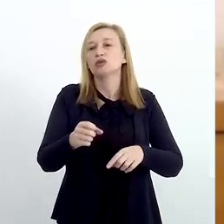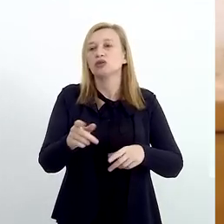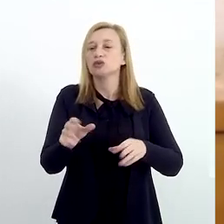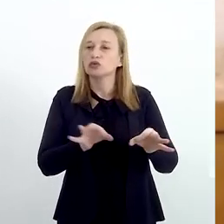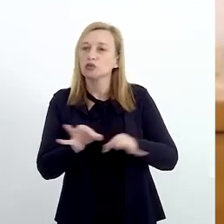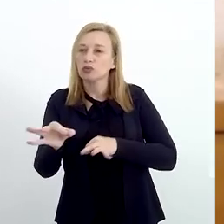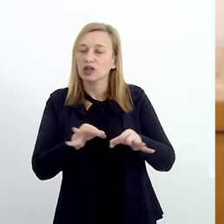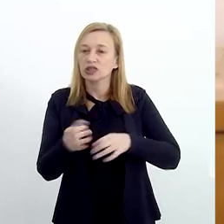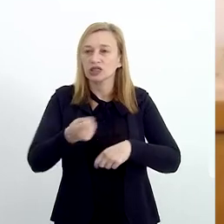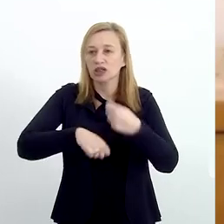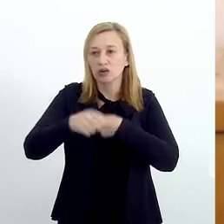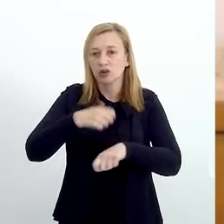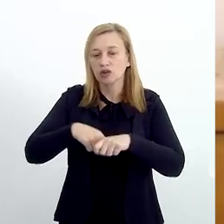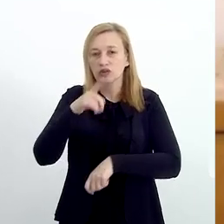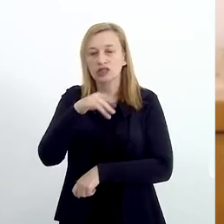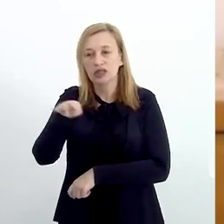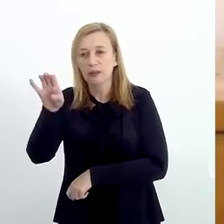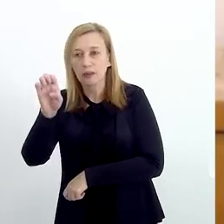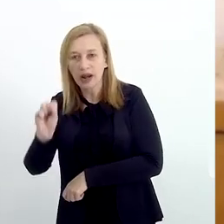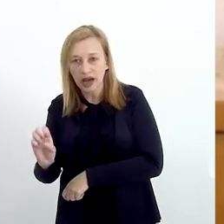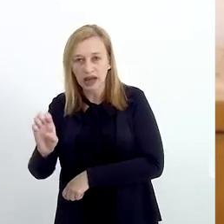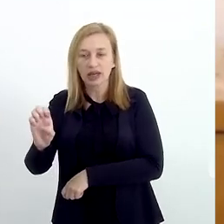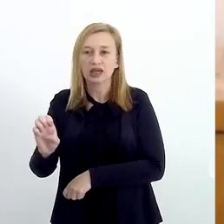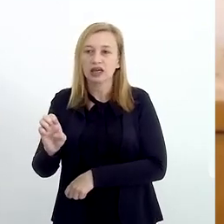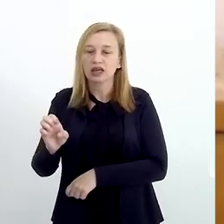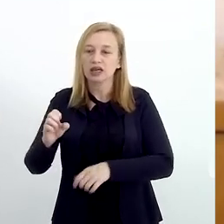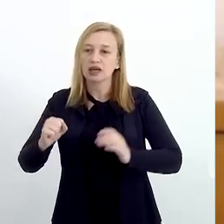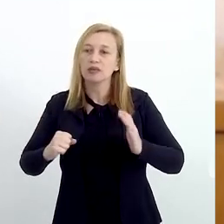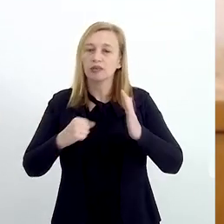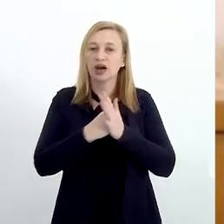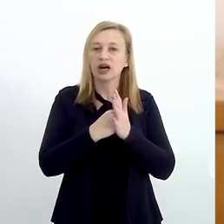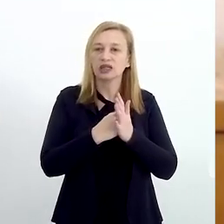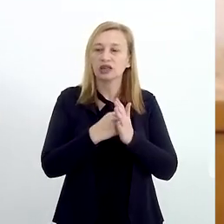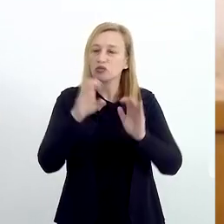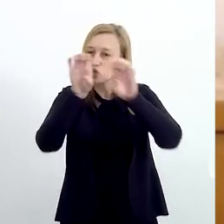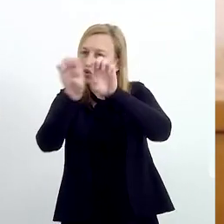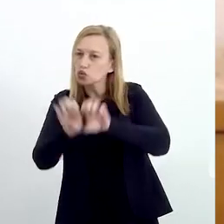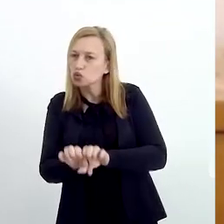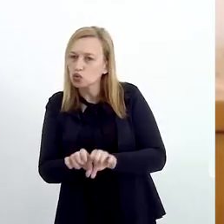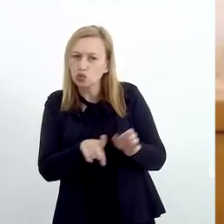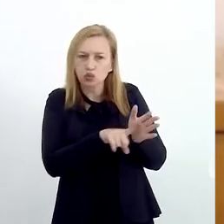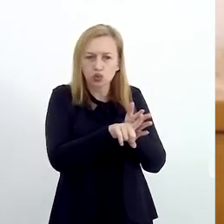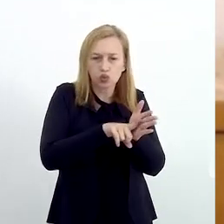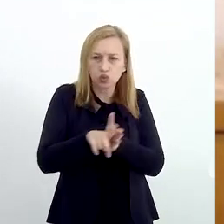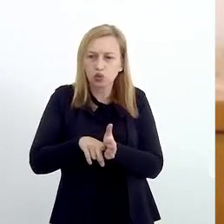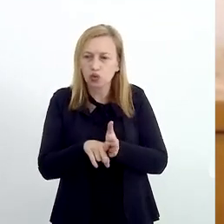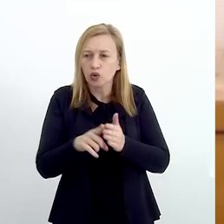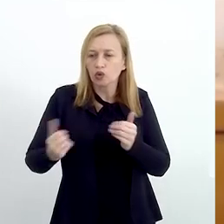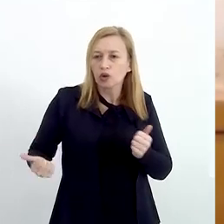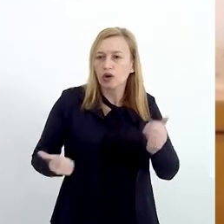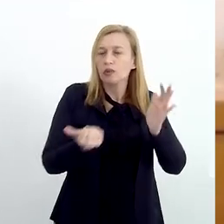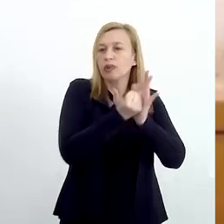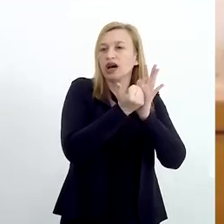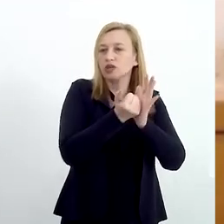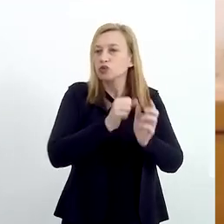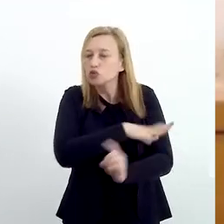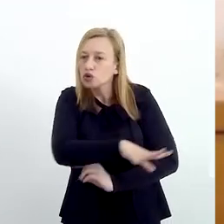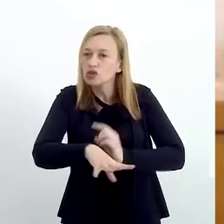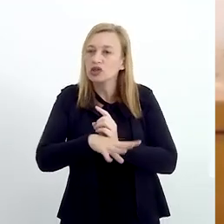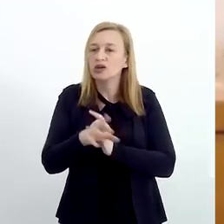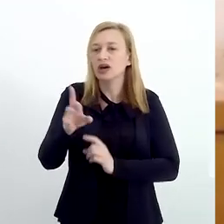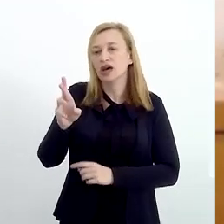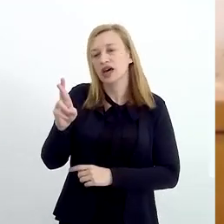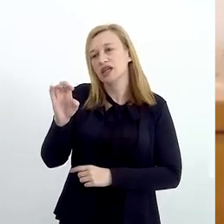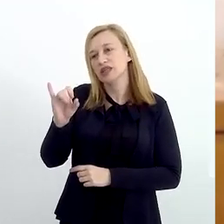do plano de negócios e o SEBRAE e eles nos deu uma uma estrutura de verificação é do impacto